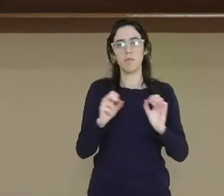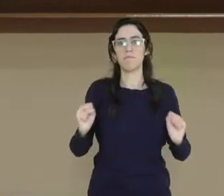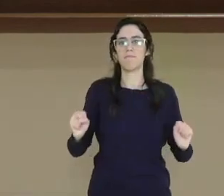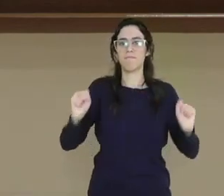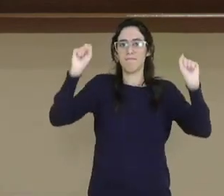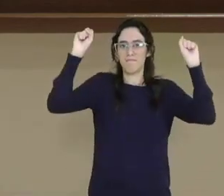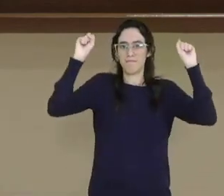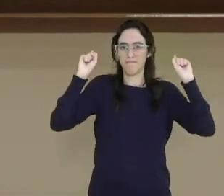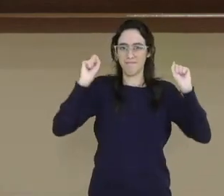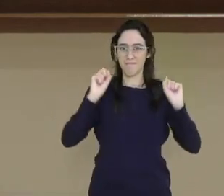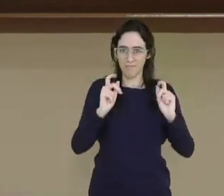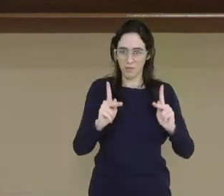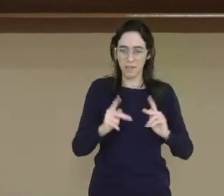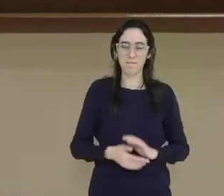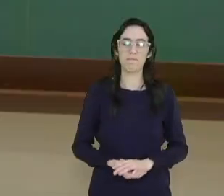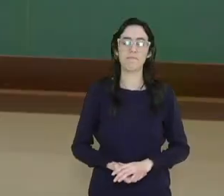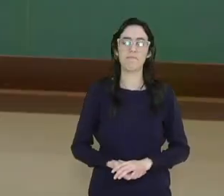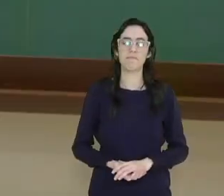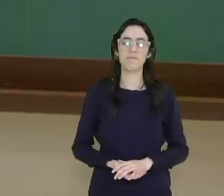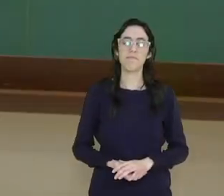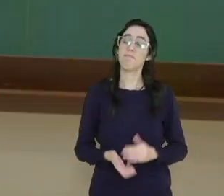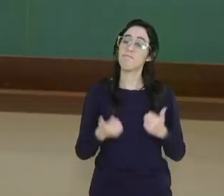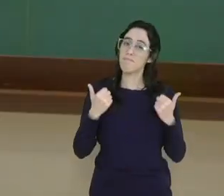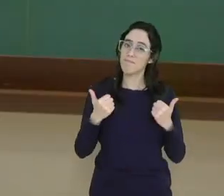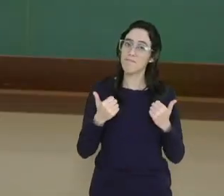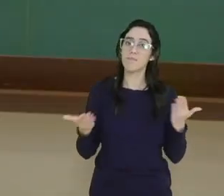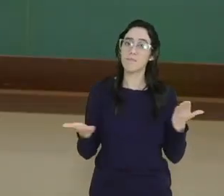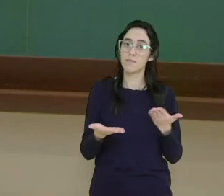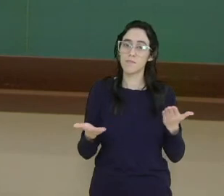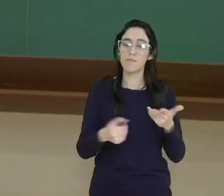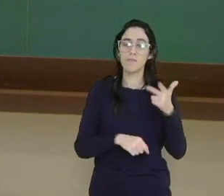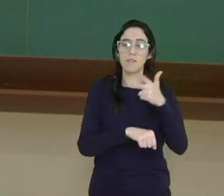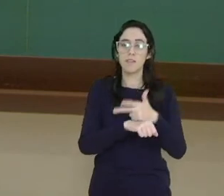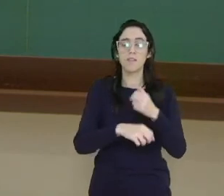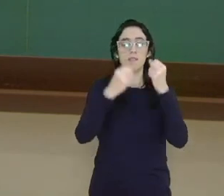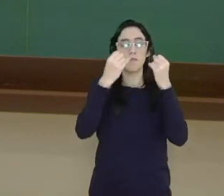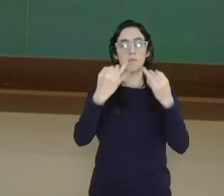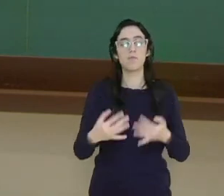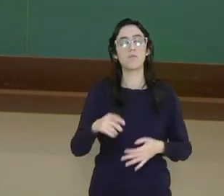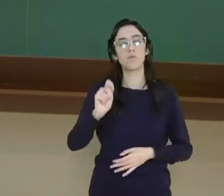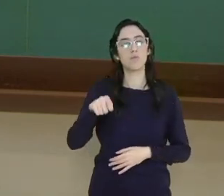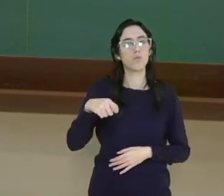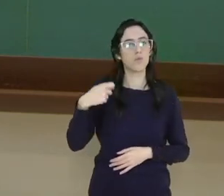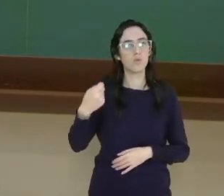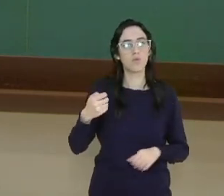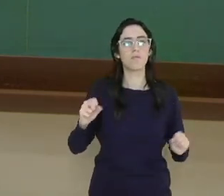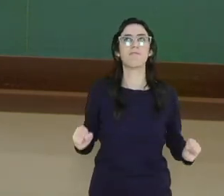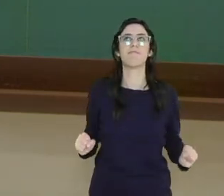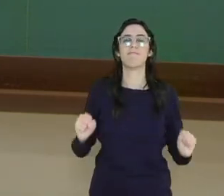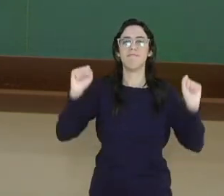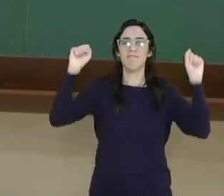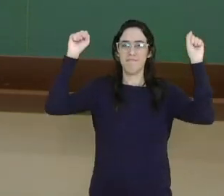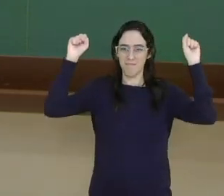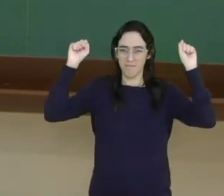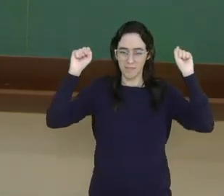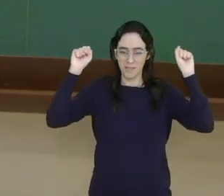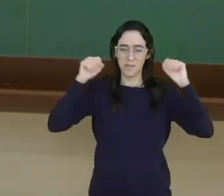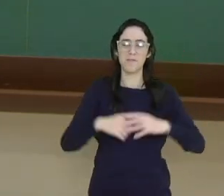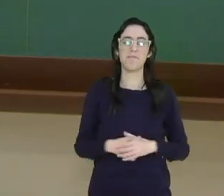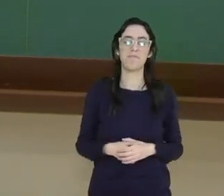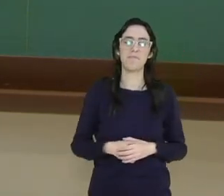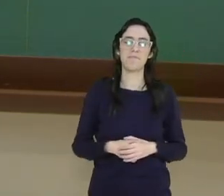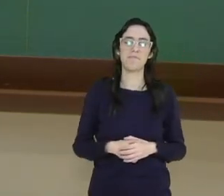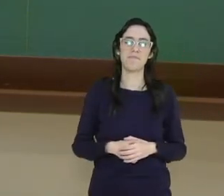do levantamento de peso. Muito bem, pessoal. Nesse vídeo nós falamos então sobre o levantamento de peso,